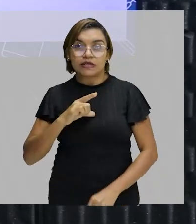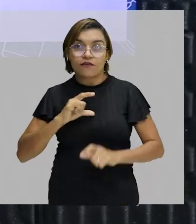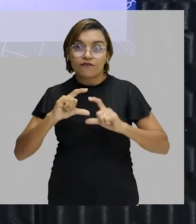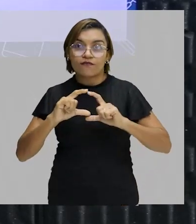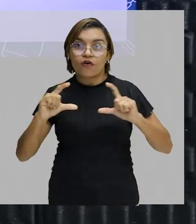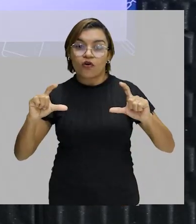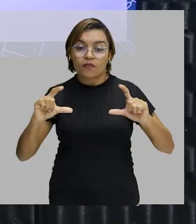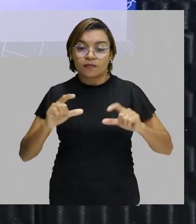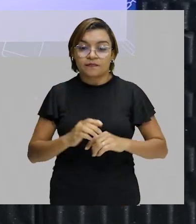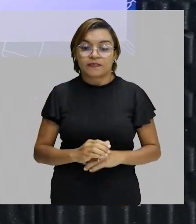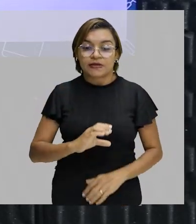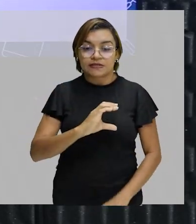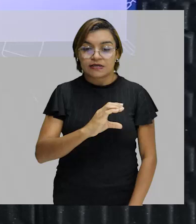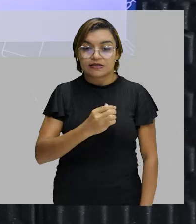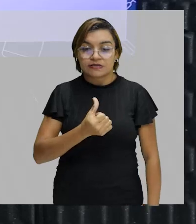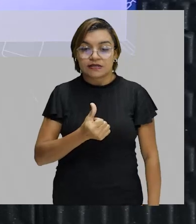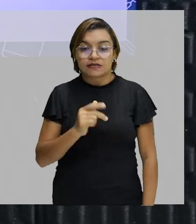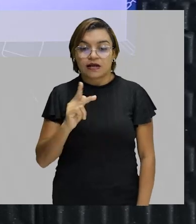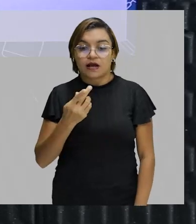fórmula